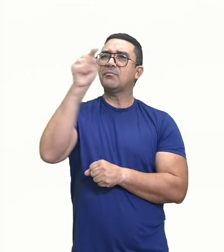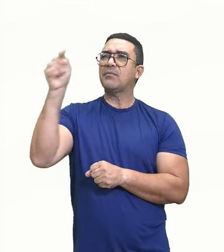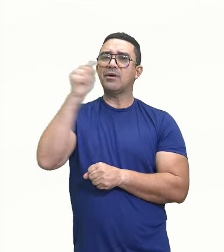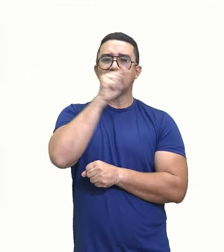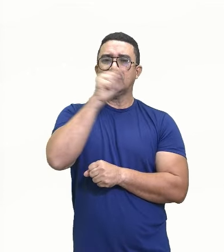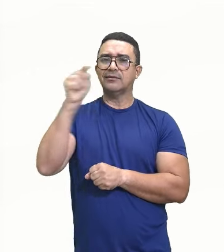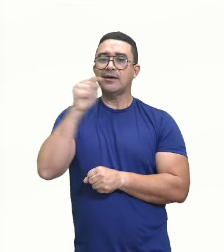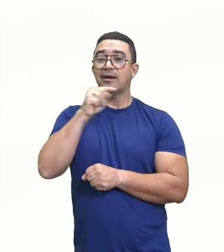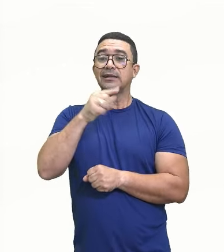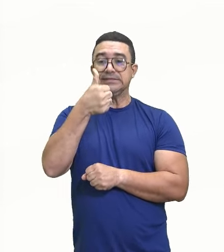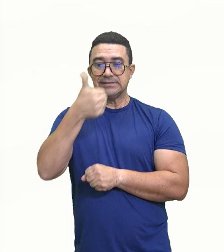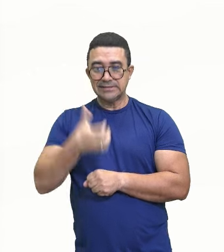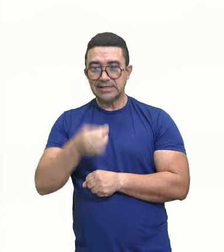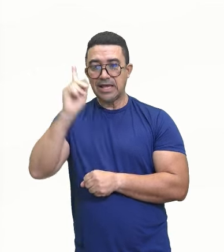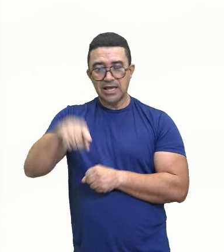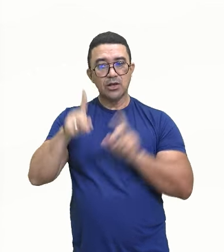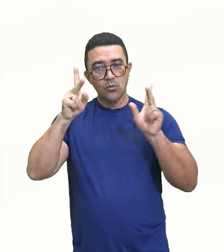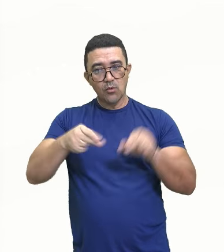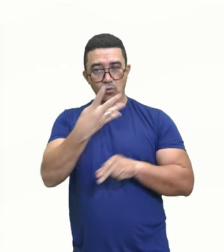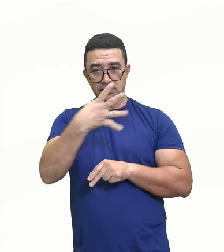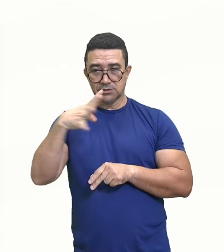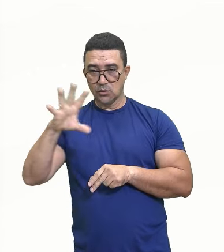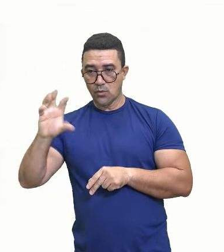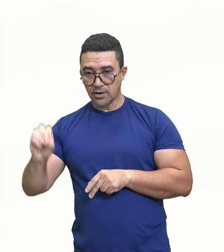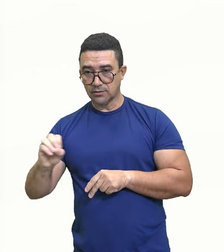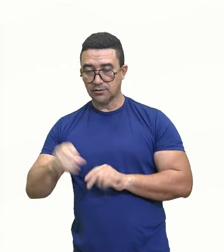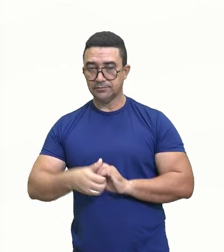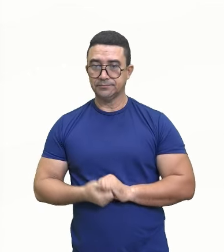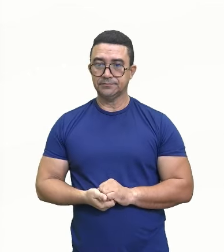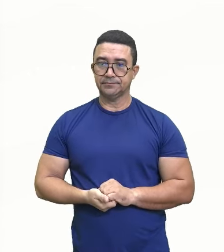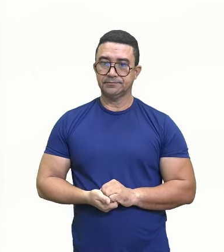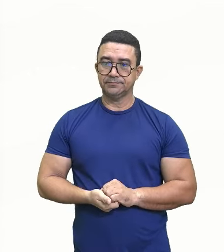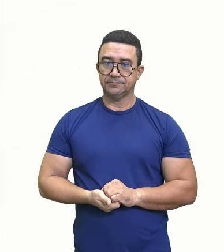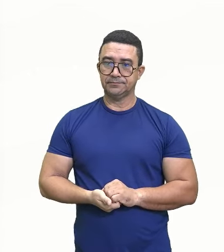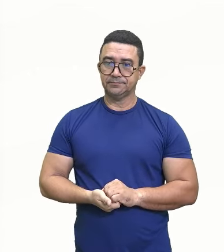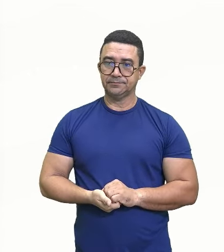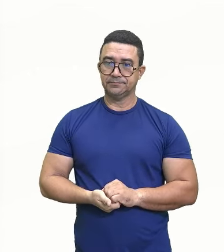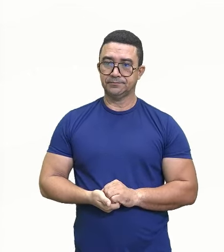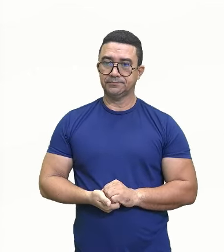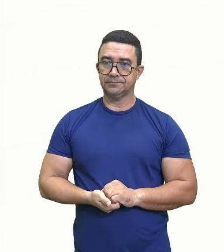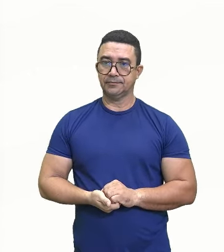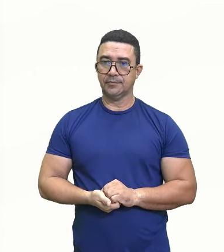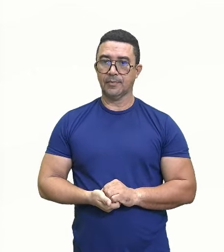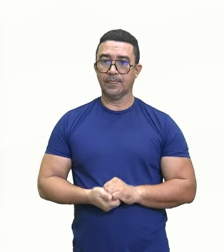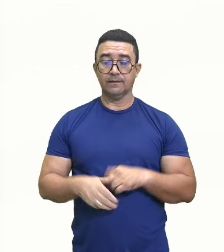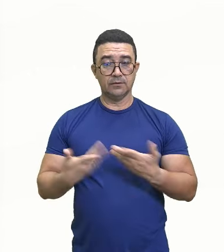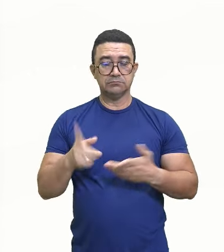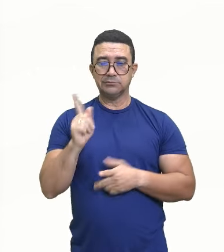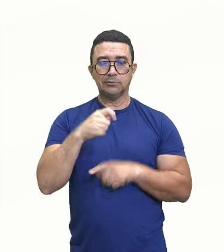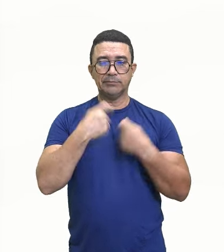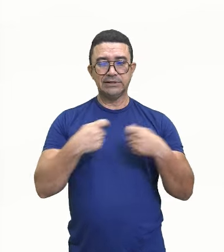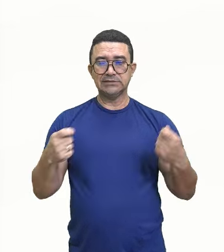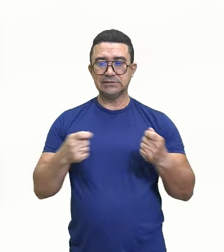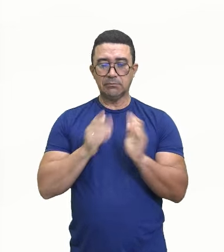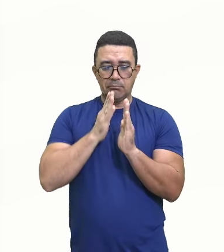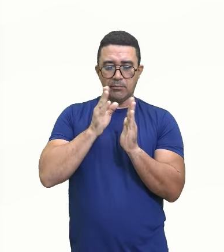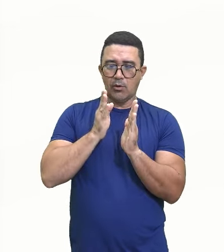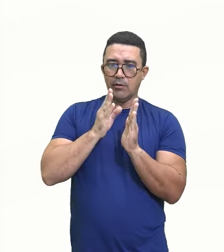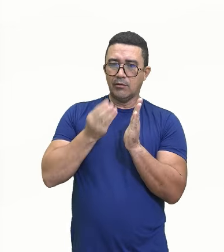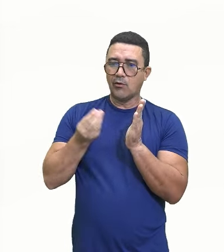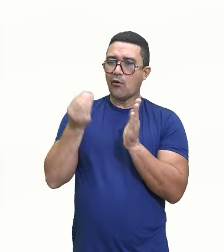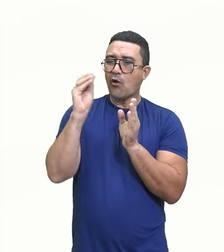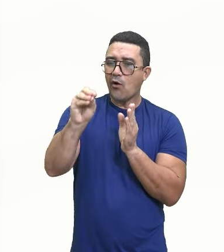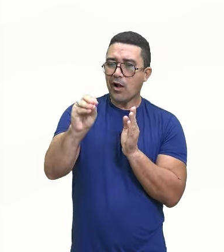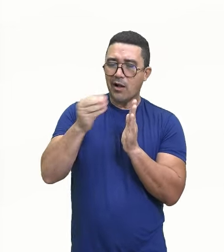igual a 440. E nós temos aqui a descrição da PA. A gente não precisa escrever todos os termos. A